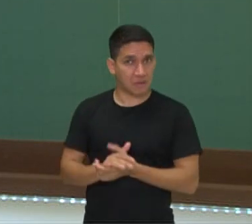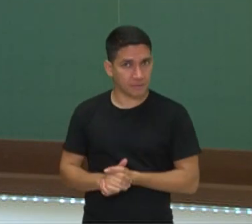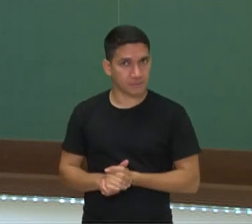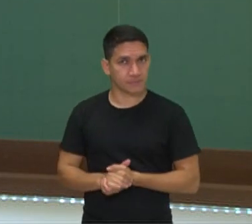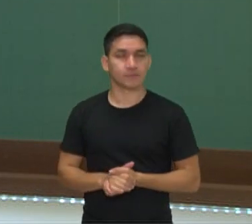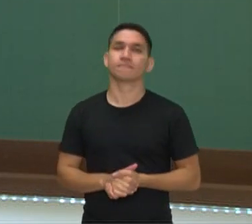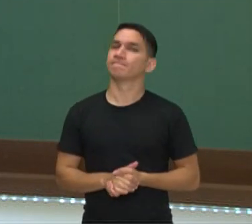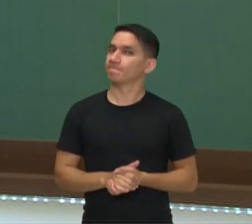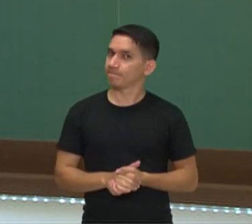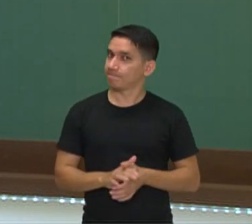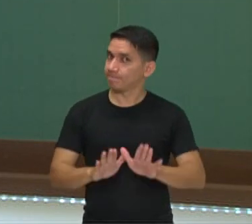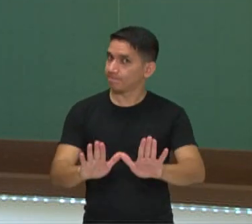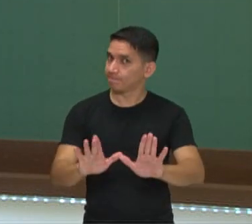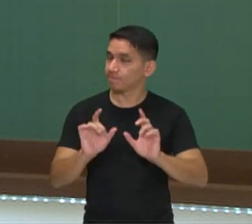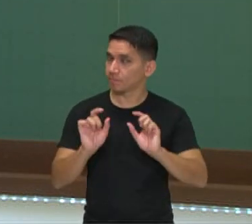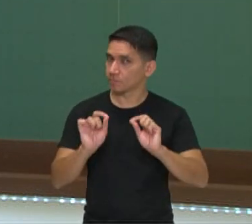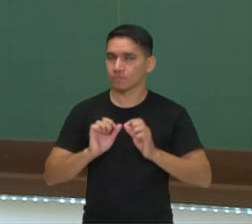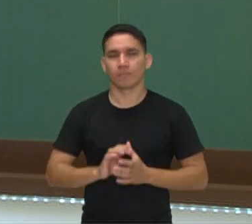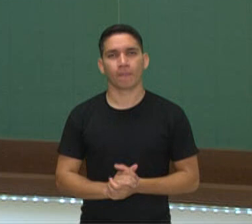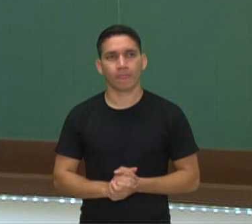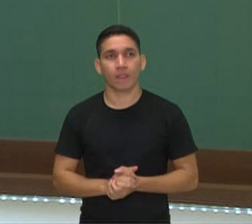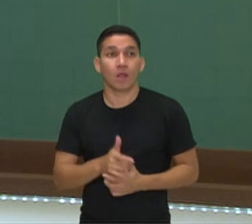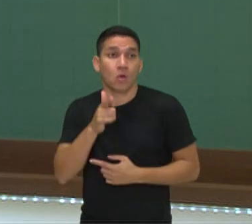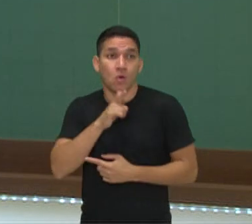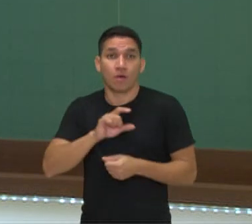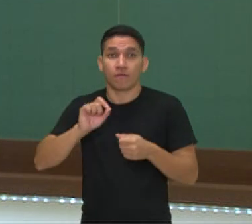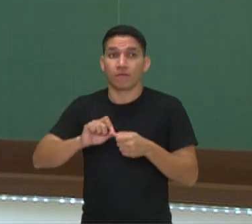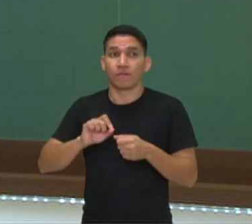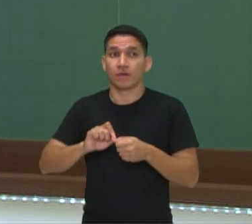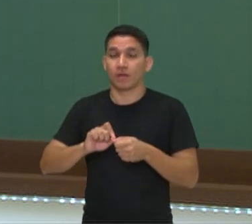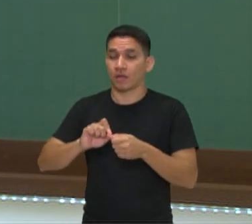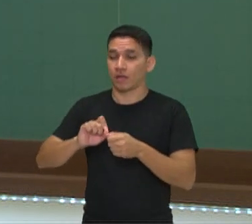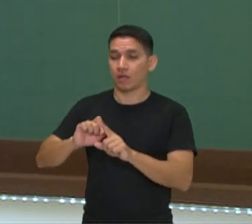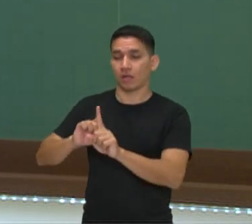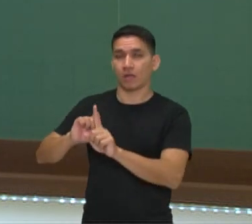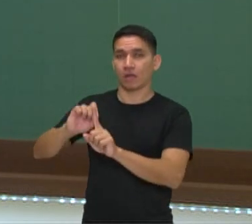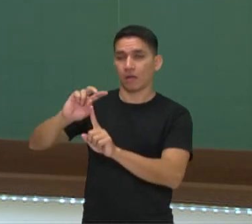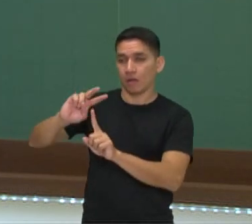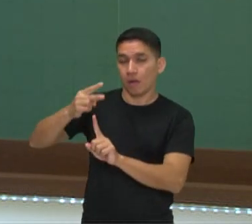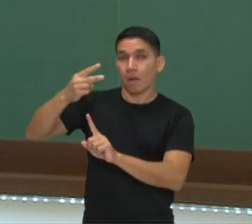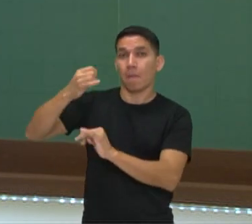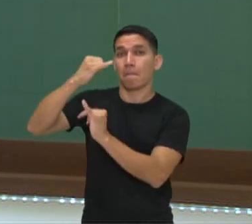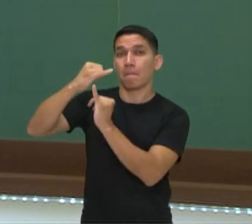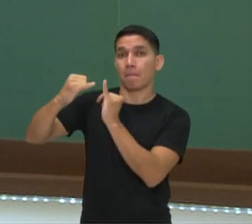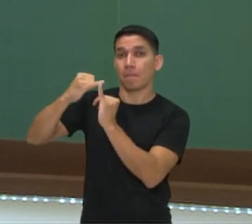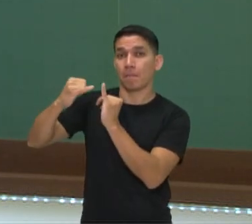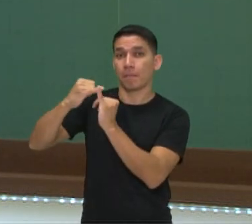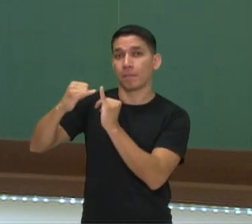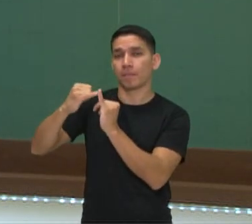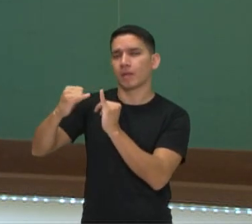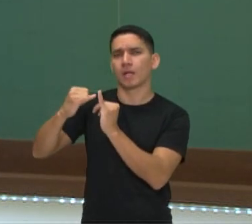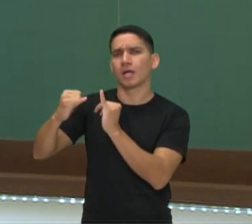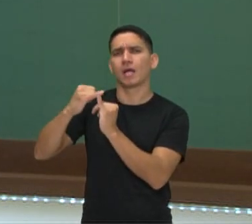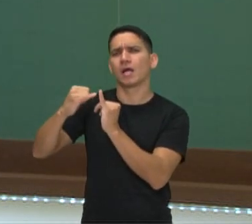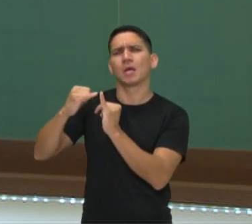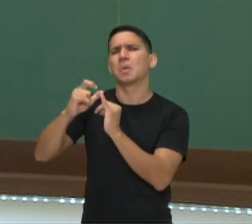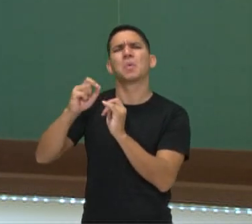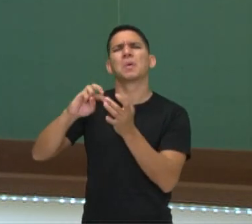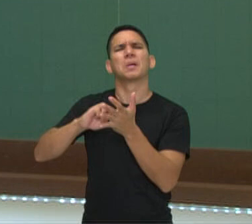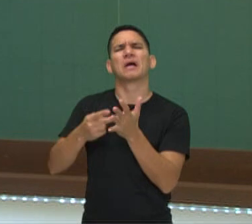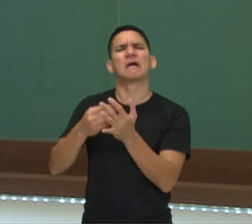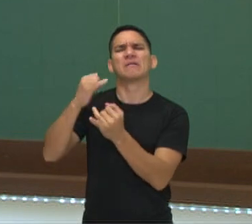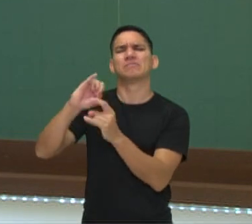zero. Mas eu posso elevar a meio ambos os membros. O que significa elevar